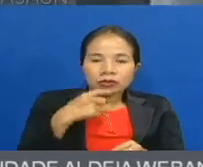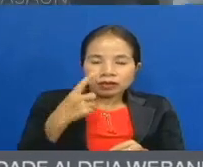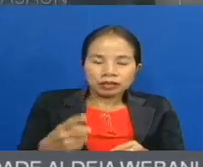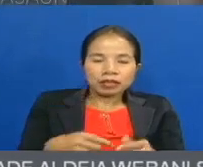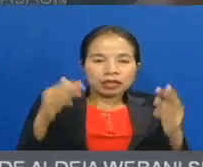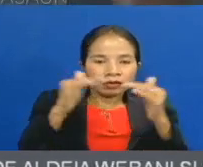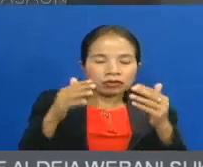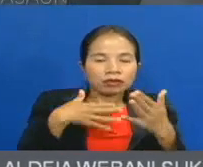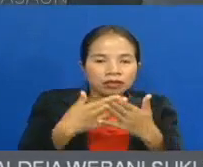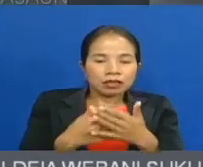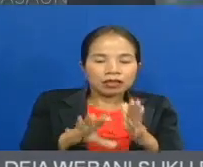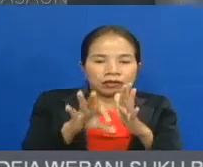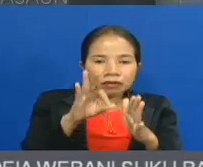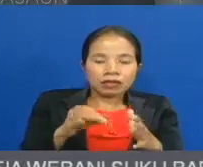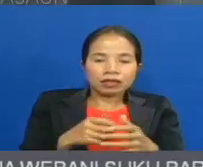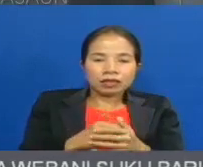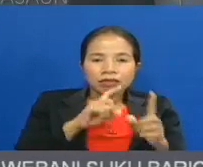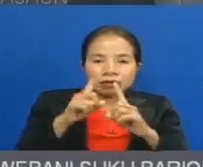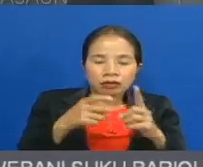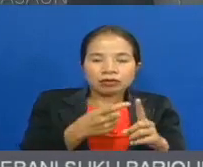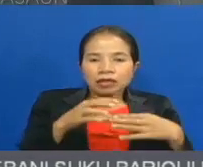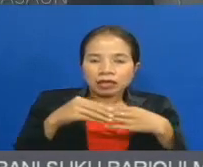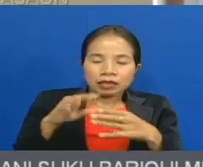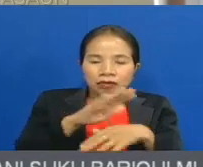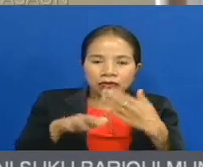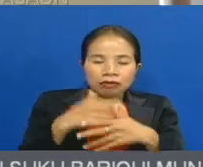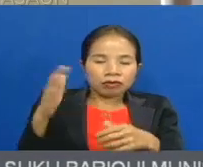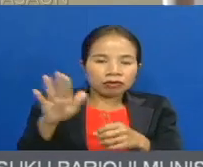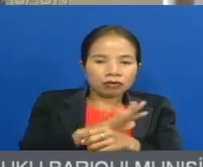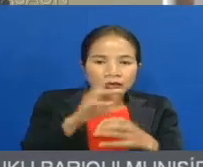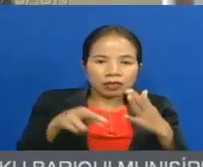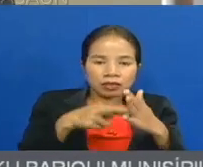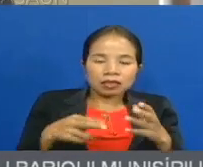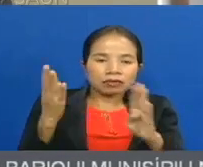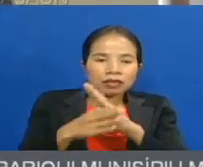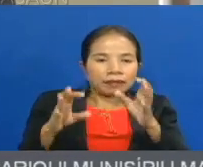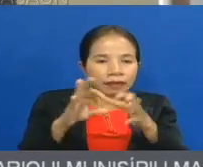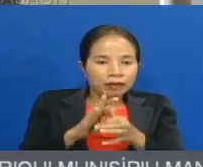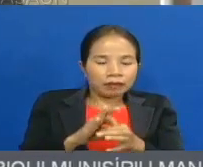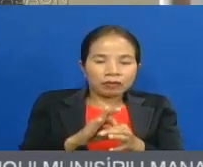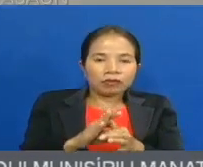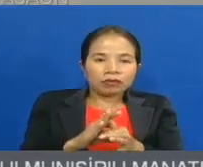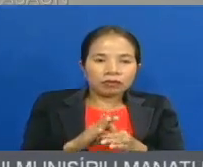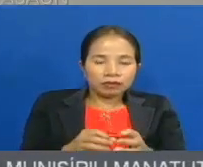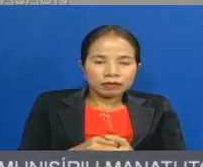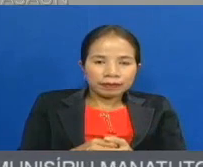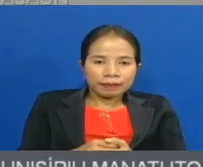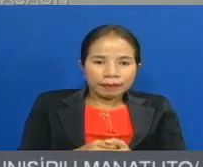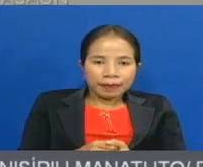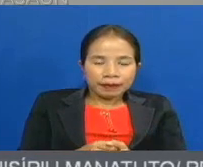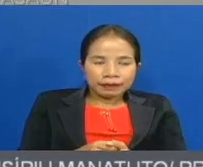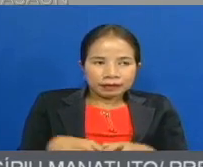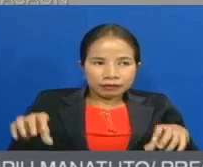dia catuhetan recomendação russe autoridade roto ho de completa requisitos adesão nian tu ir intervenção russe